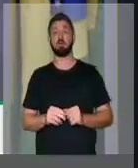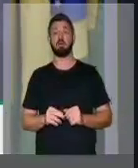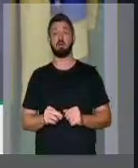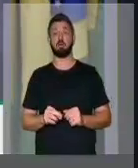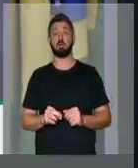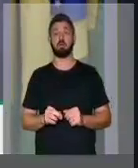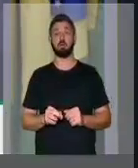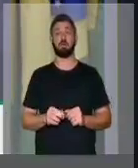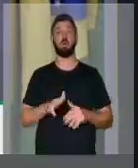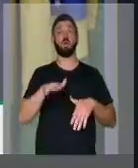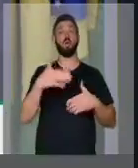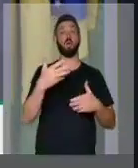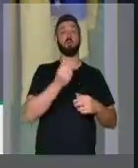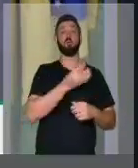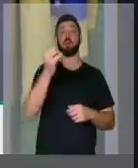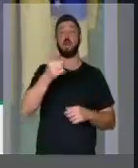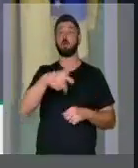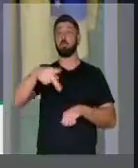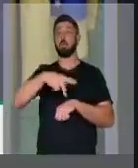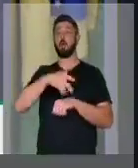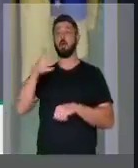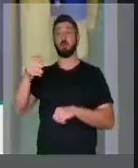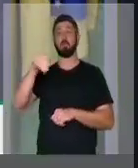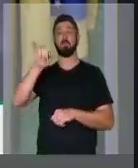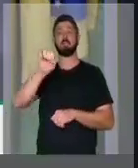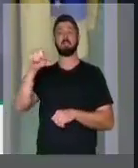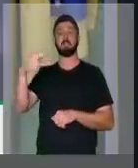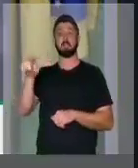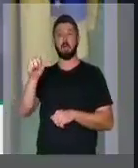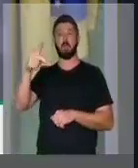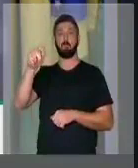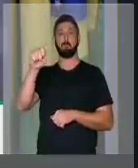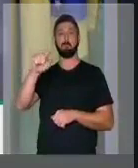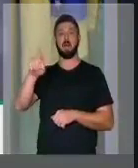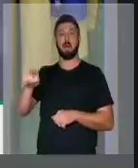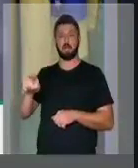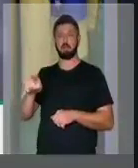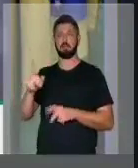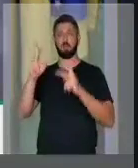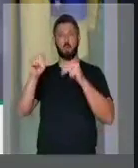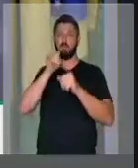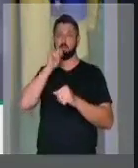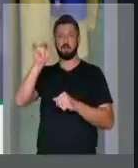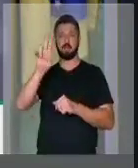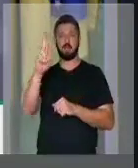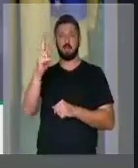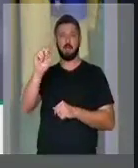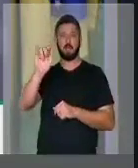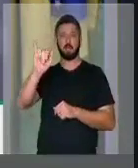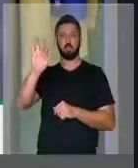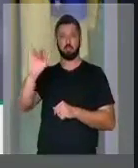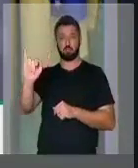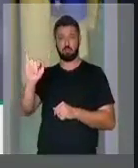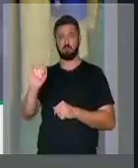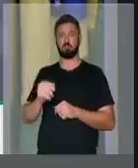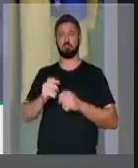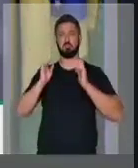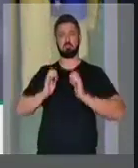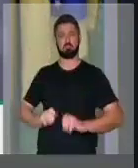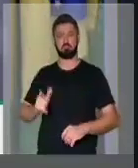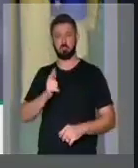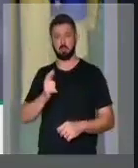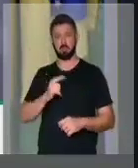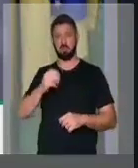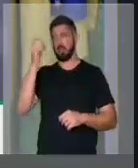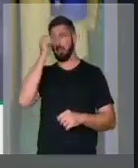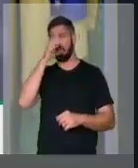nas missões externas de paz, sobretudo do Haiti. Comportamento ético, sem nenhum tipo de abuso de